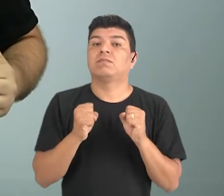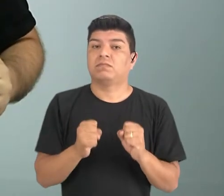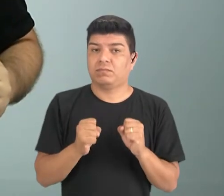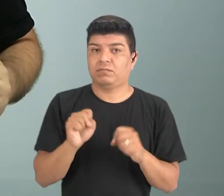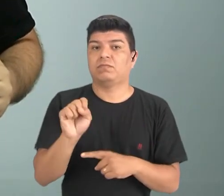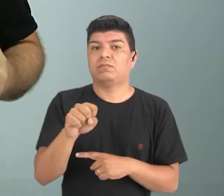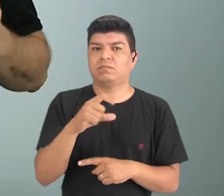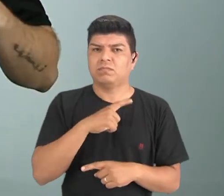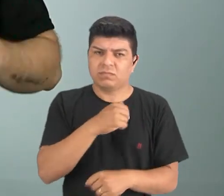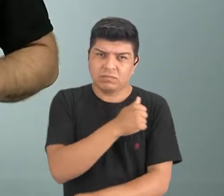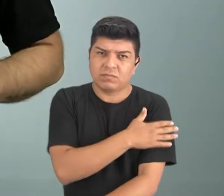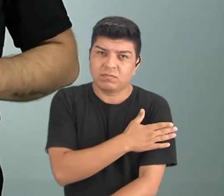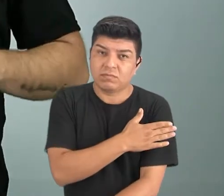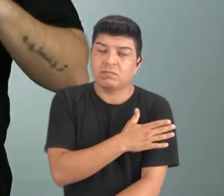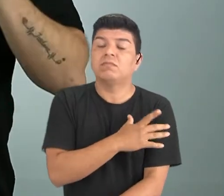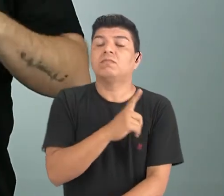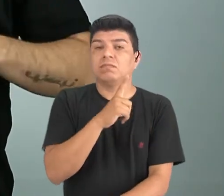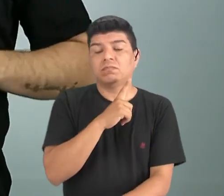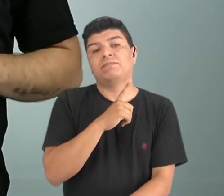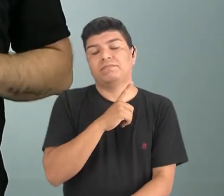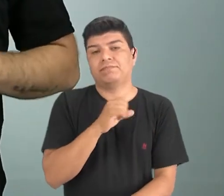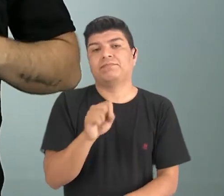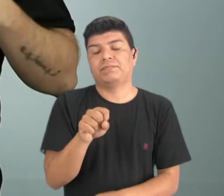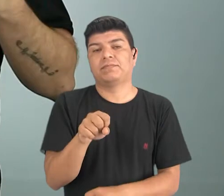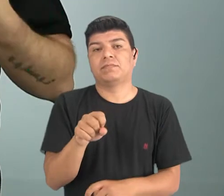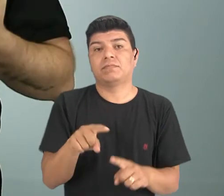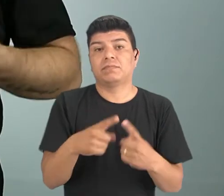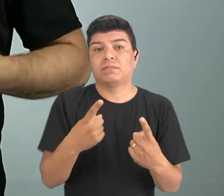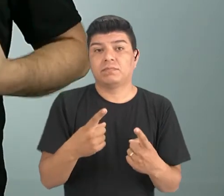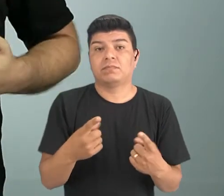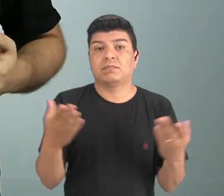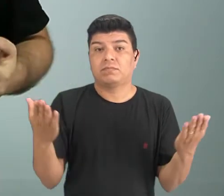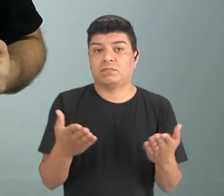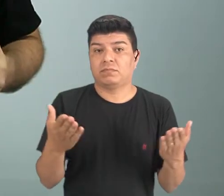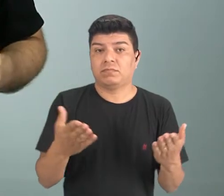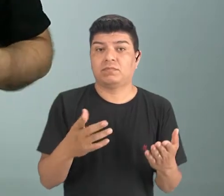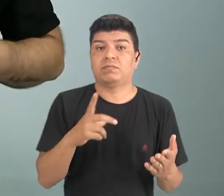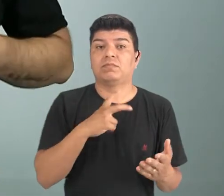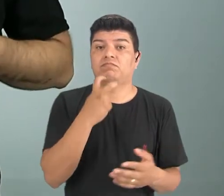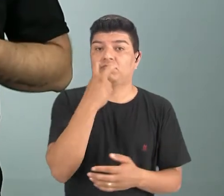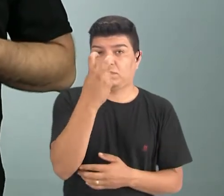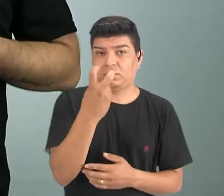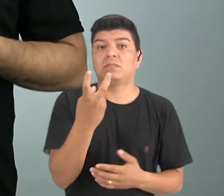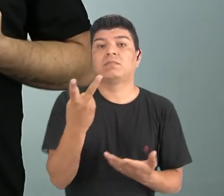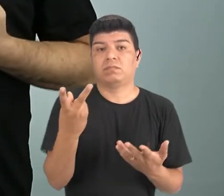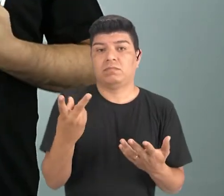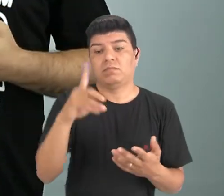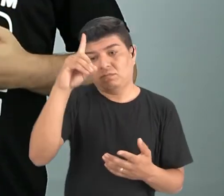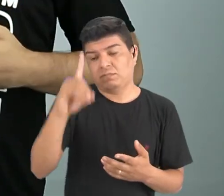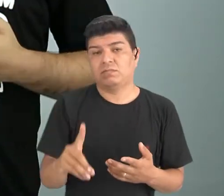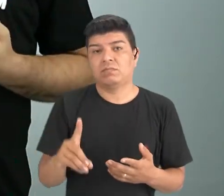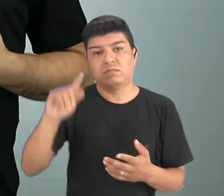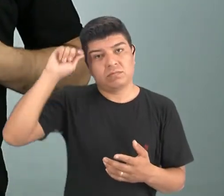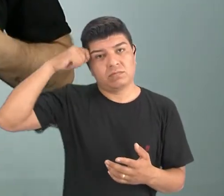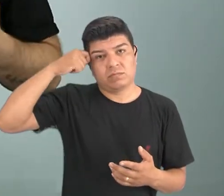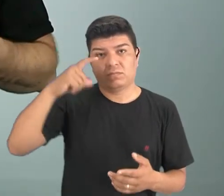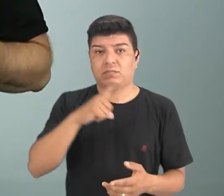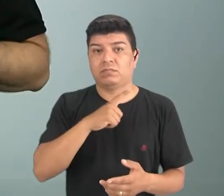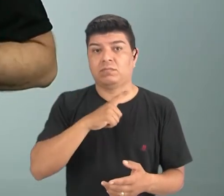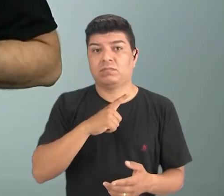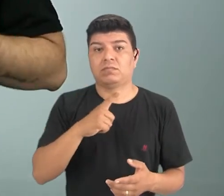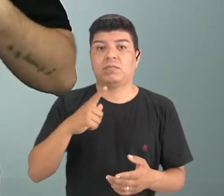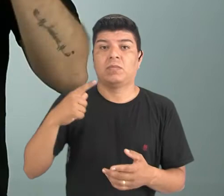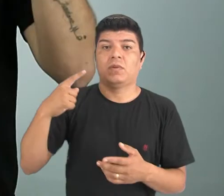existe preconceito? Em algumas situações existe sim. Mas só que hoje eles têm voz. Muitos negros estão aí